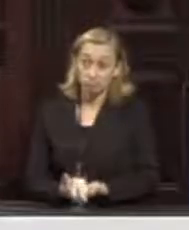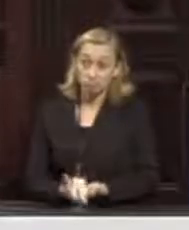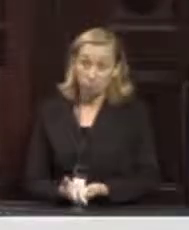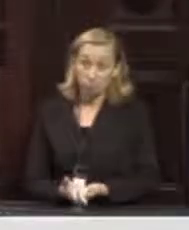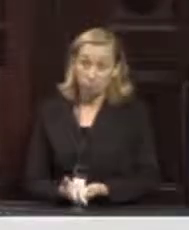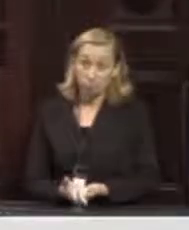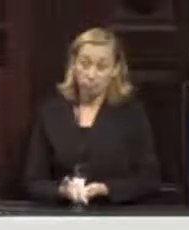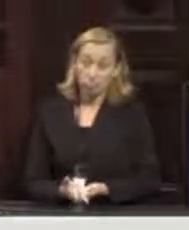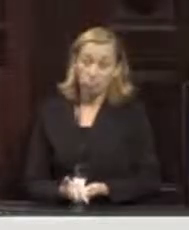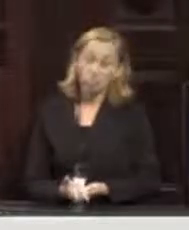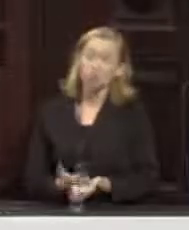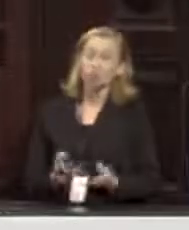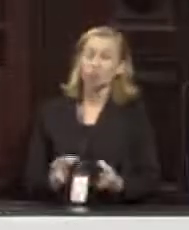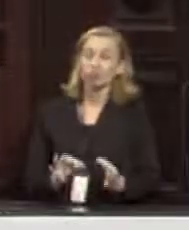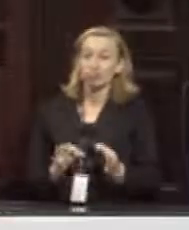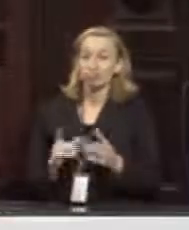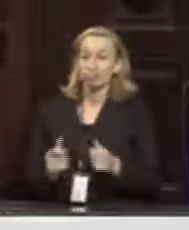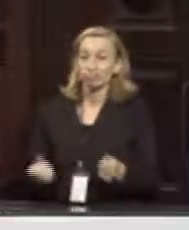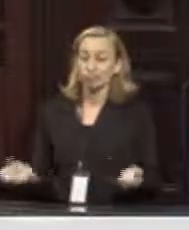estas metas serão